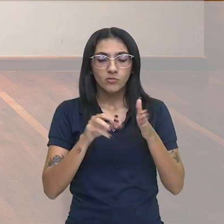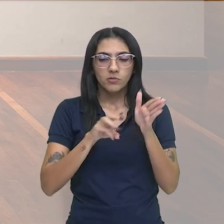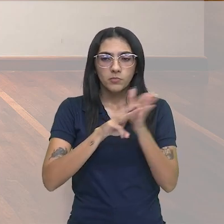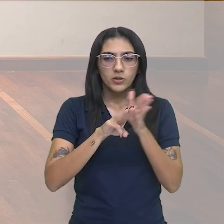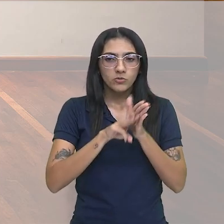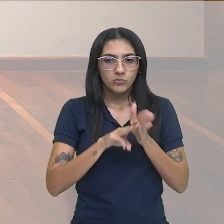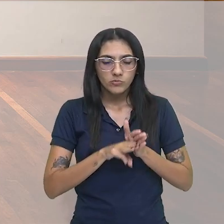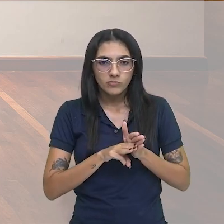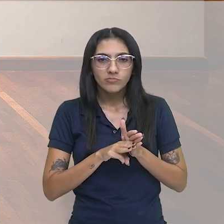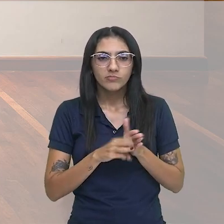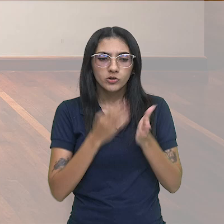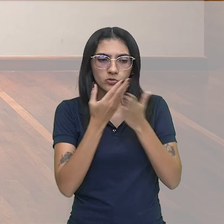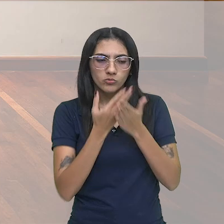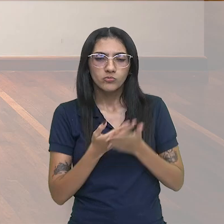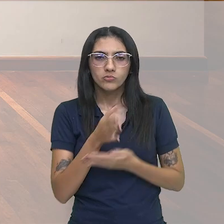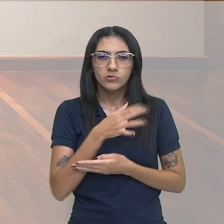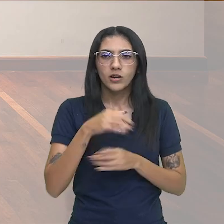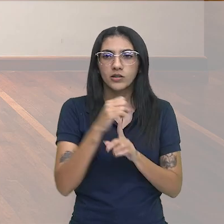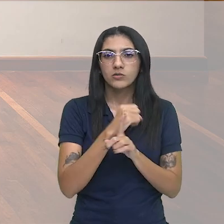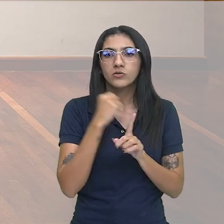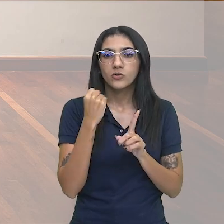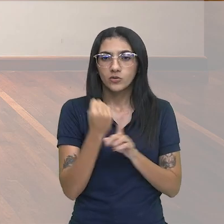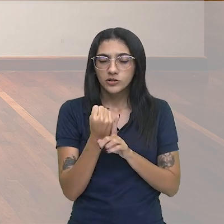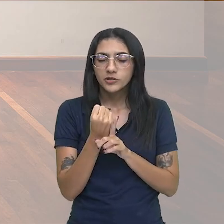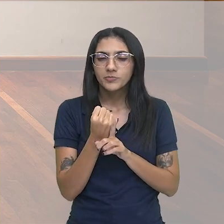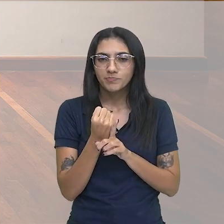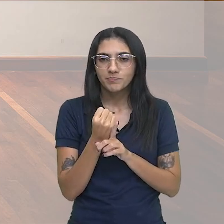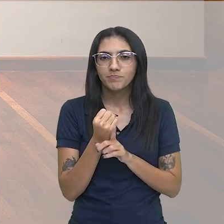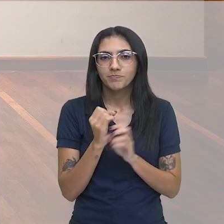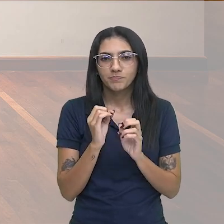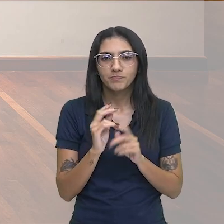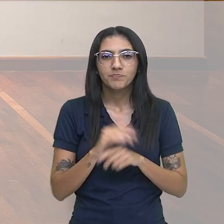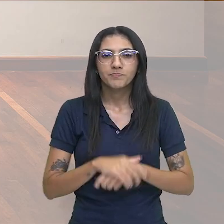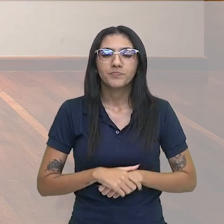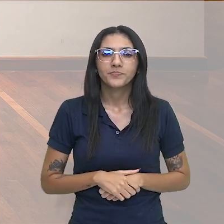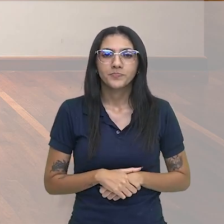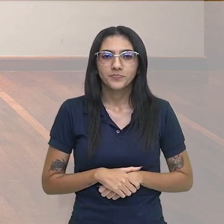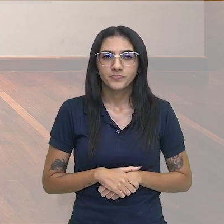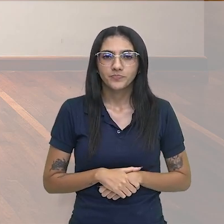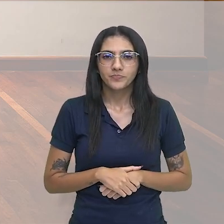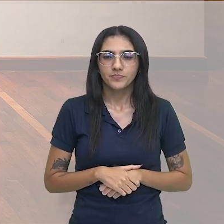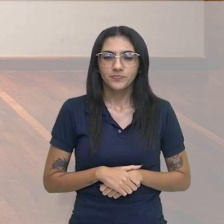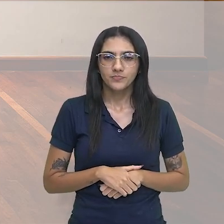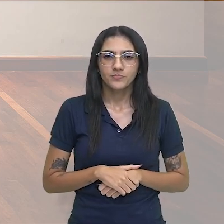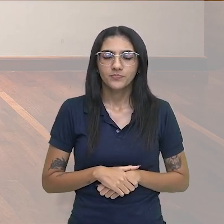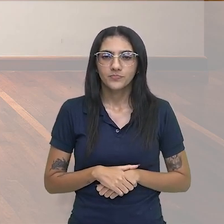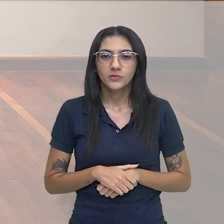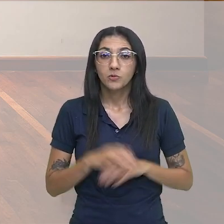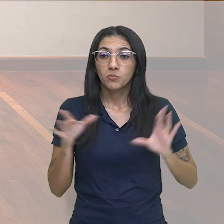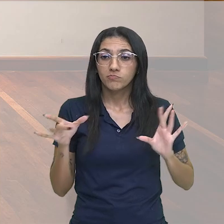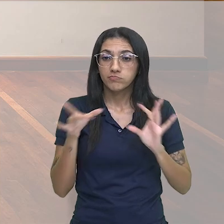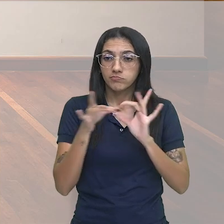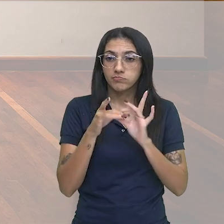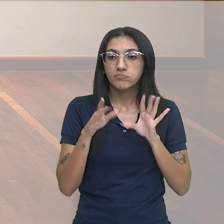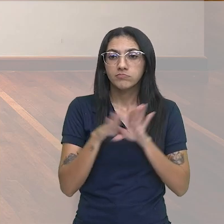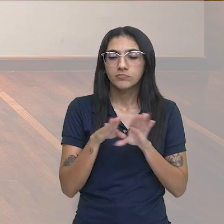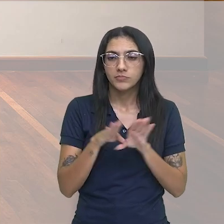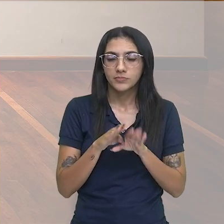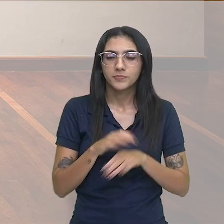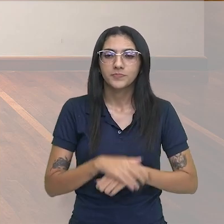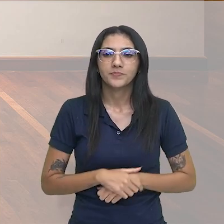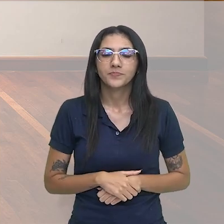de estudo da sociologia o tipo ideal, né, e a ação social, certo? Então, nós vimos